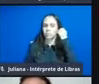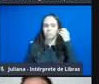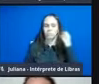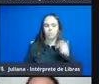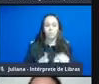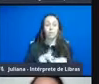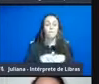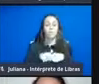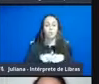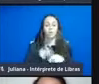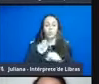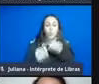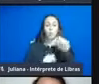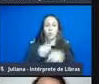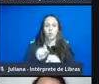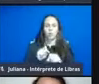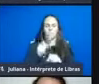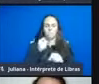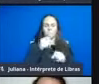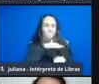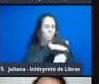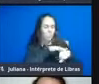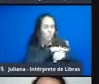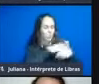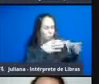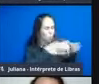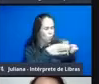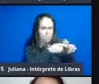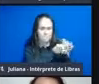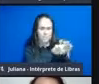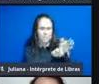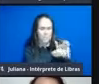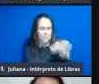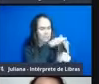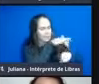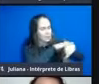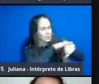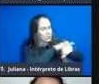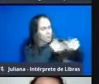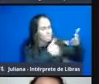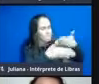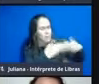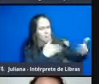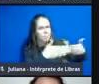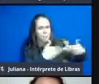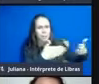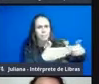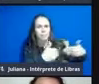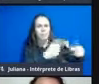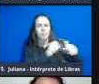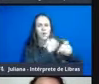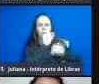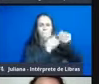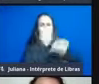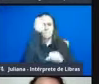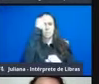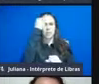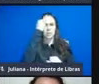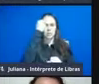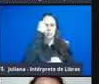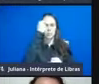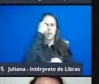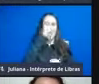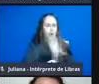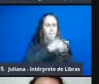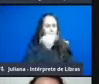conversamos nesse grupo de pesquisa, de ensino e de extensão, e nós pensamos, né, que era